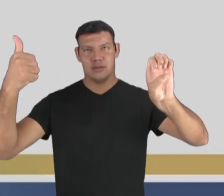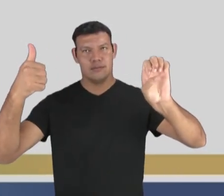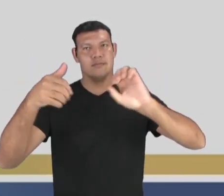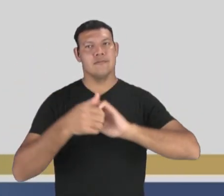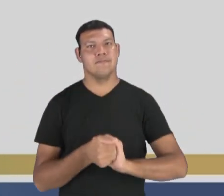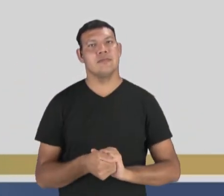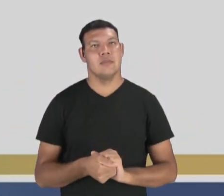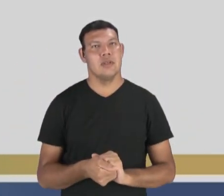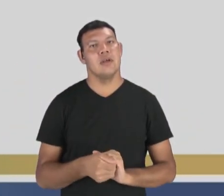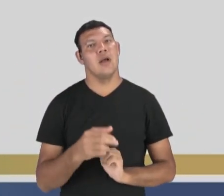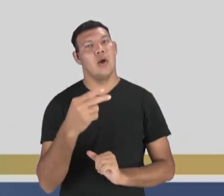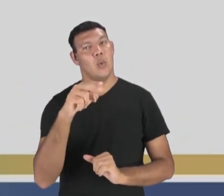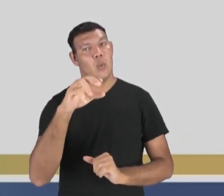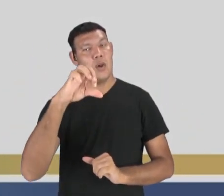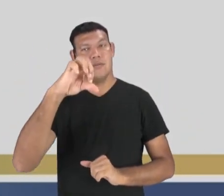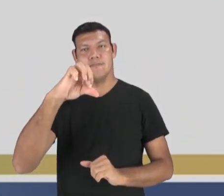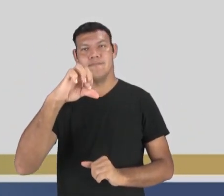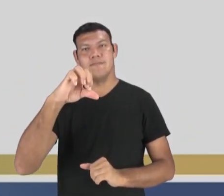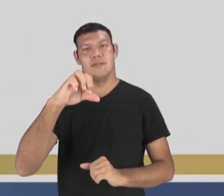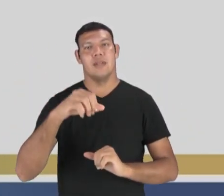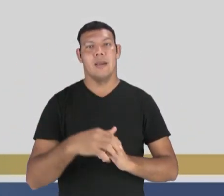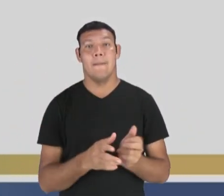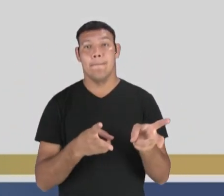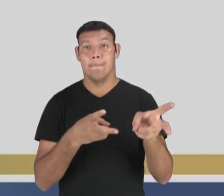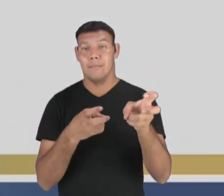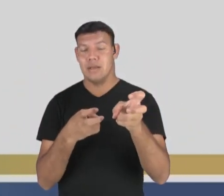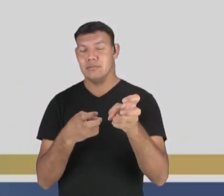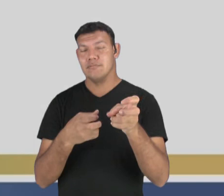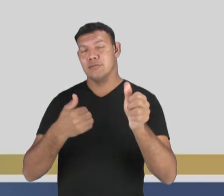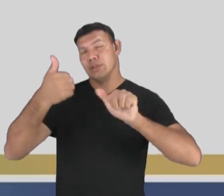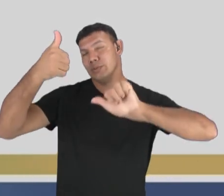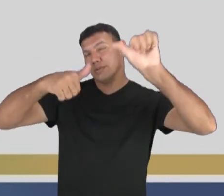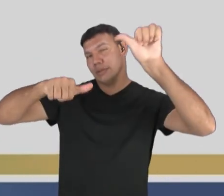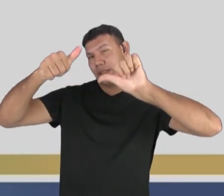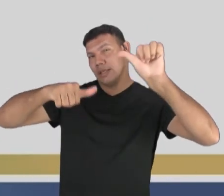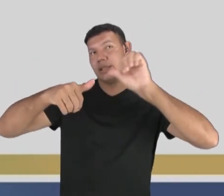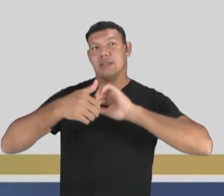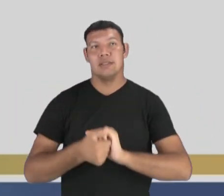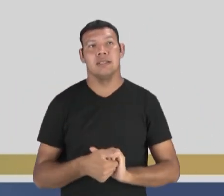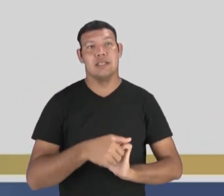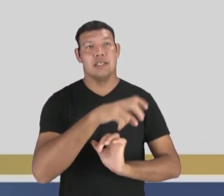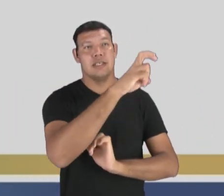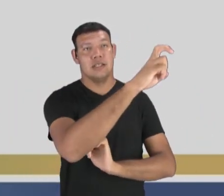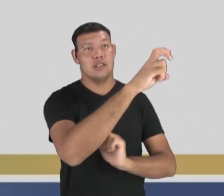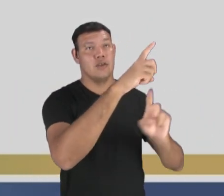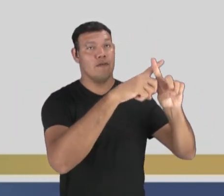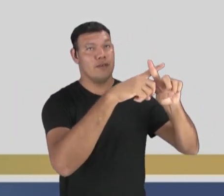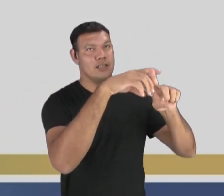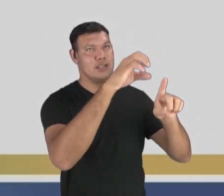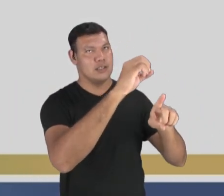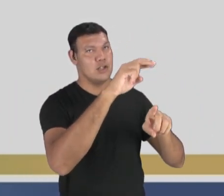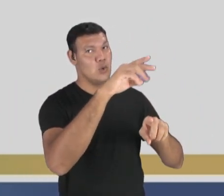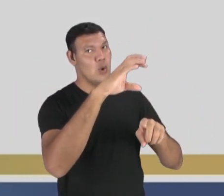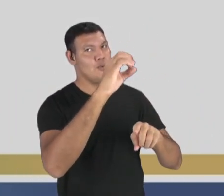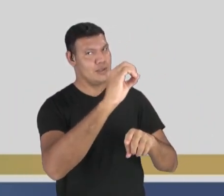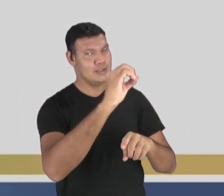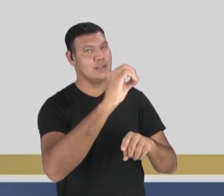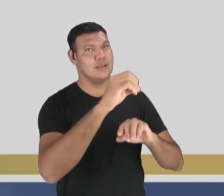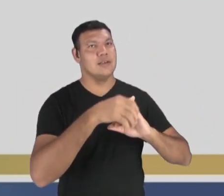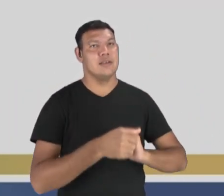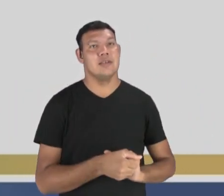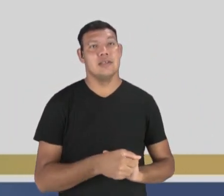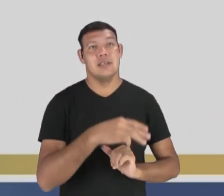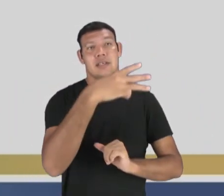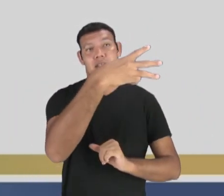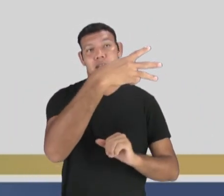matemática tem que ser igual a 9. E aí você vai verificar que 5 vezes 0 é 0, né?